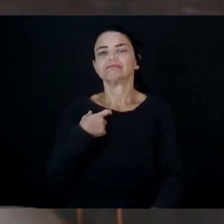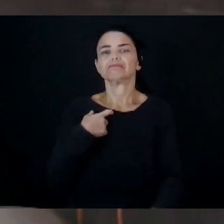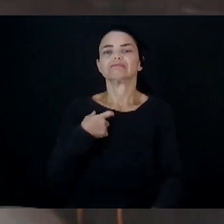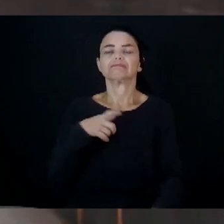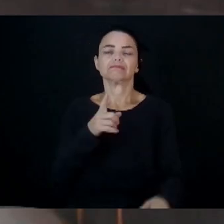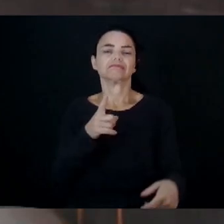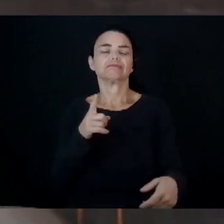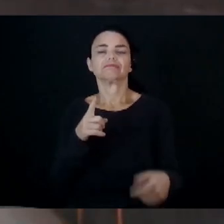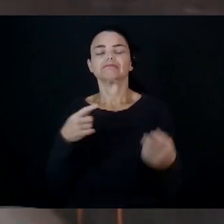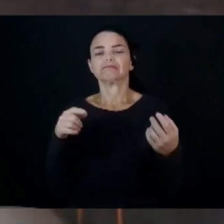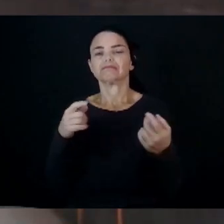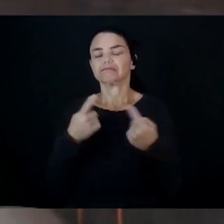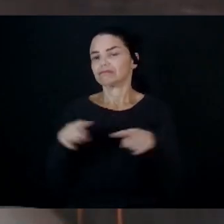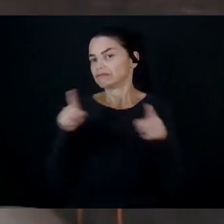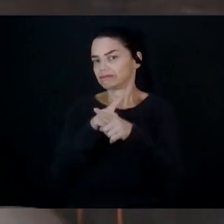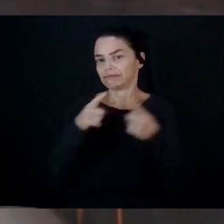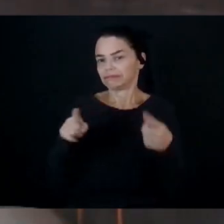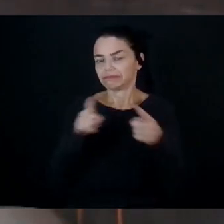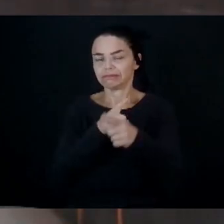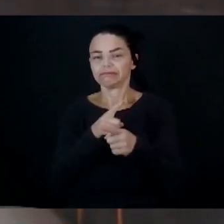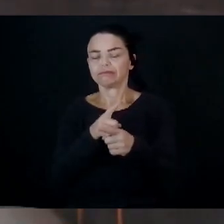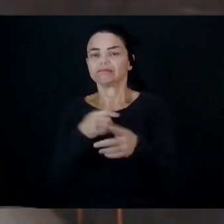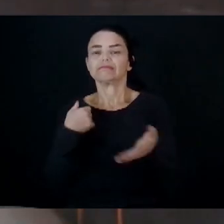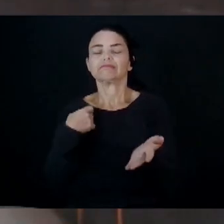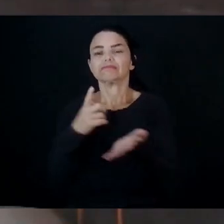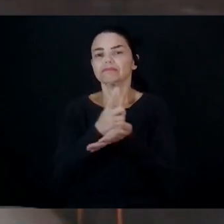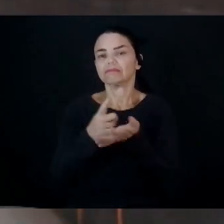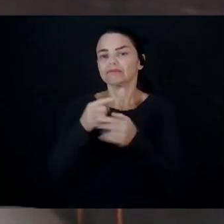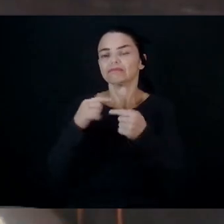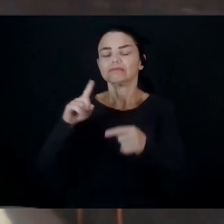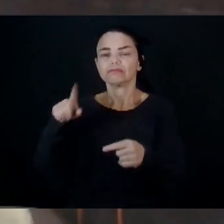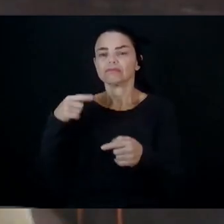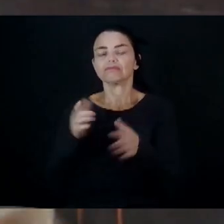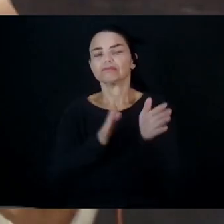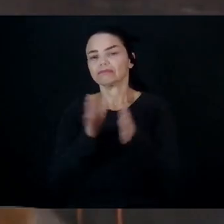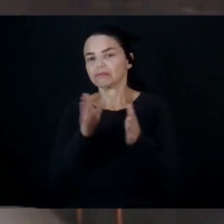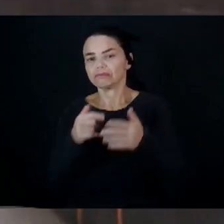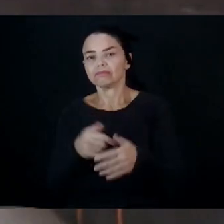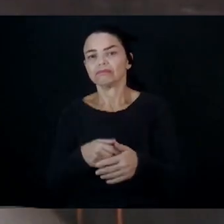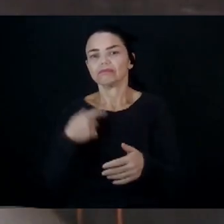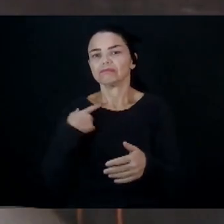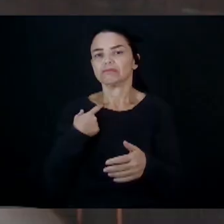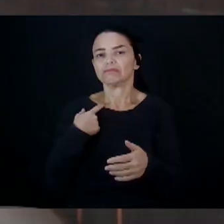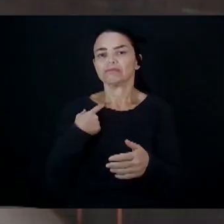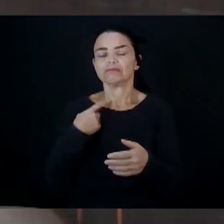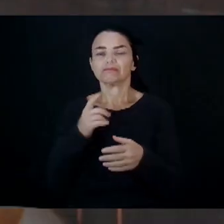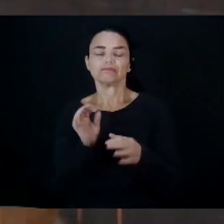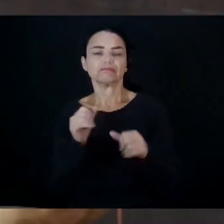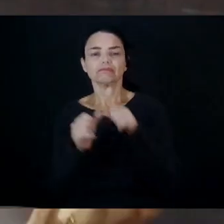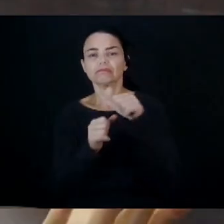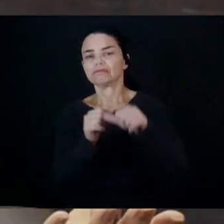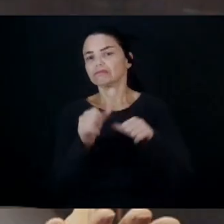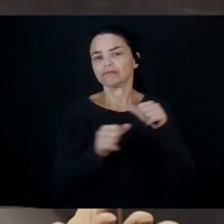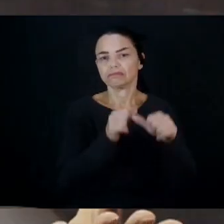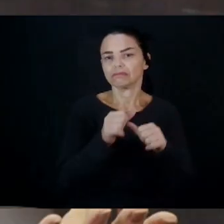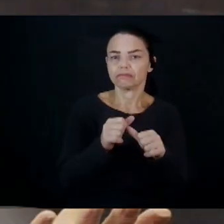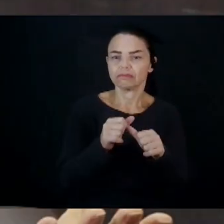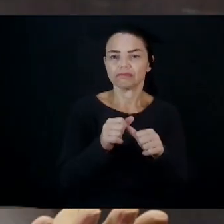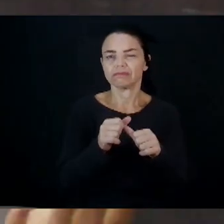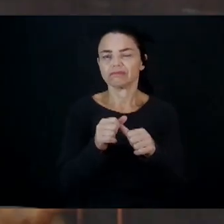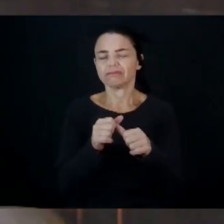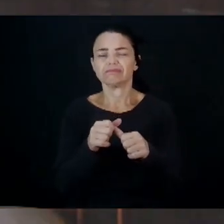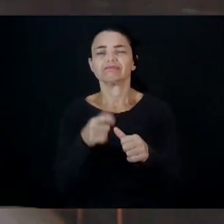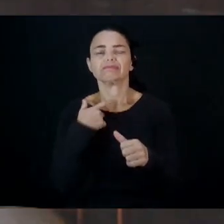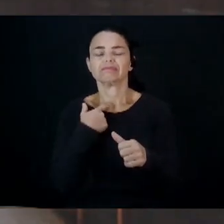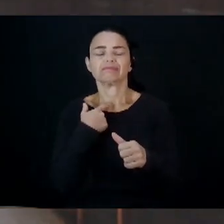depois do que vem depois, né? Ou enfim. E aí você vai fazendo uma dessensibilização para não ficar refém disso,